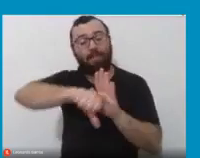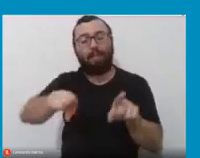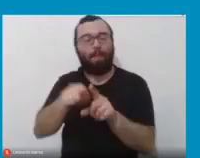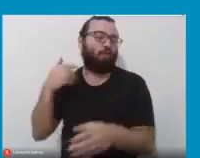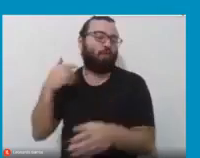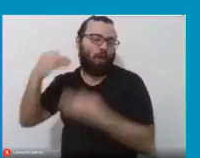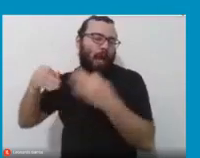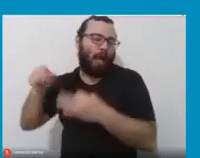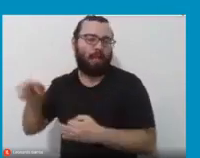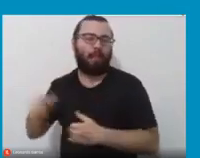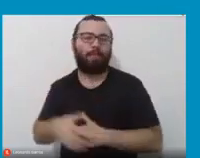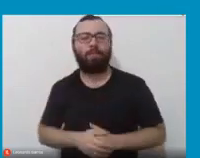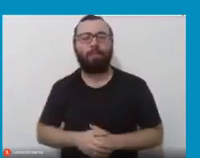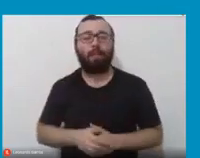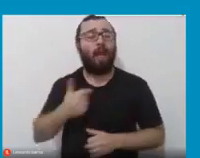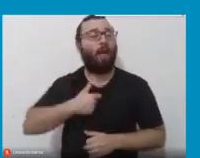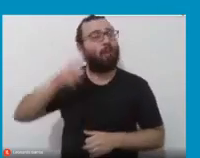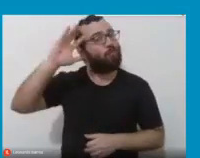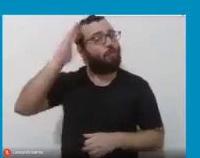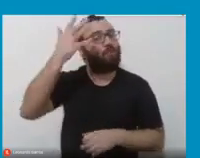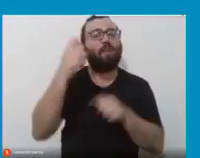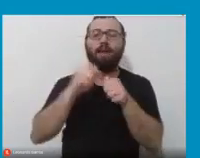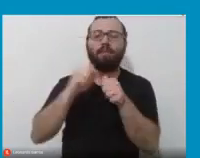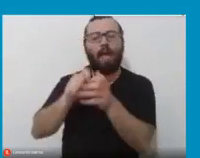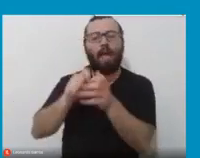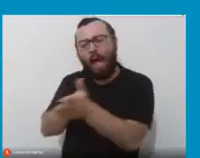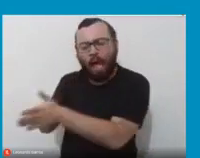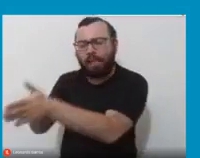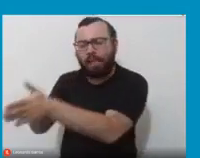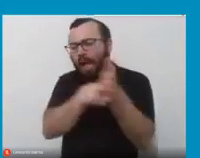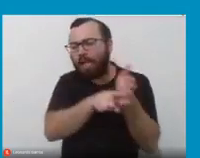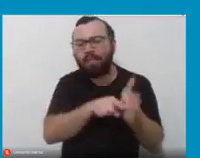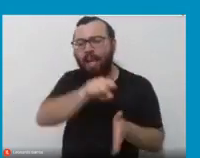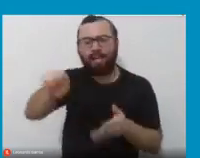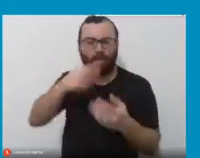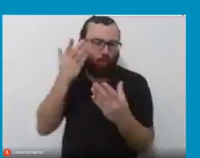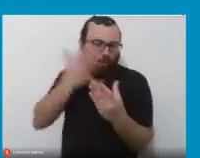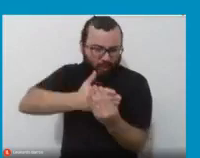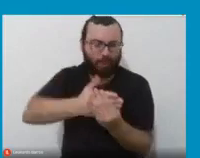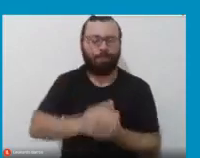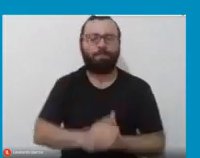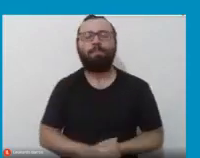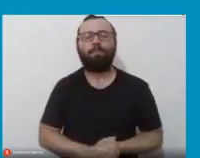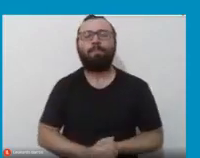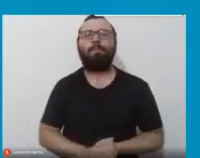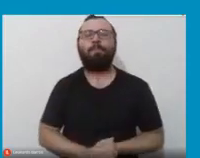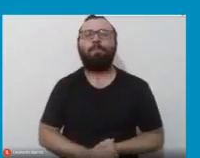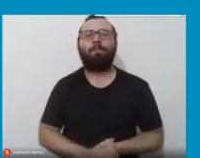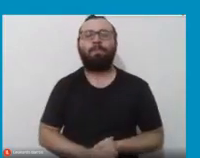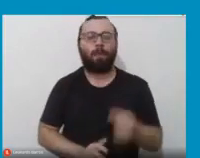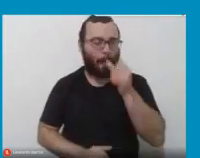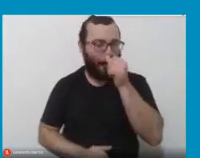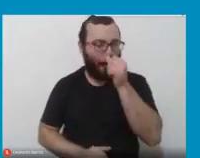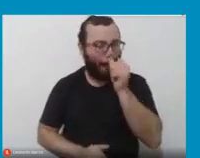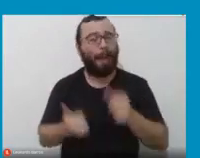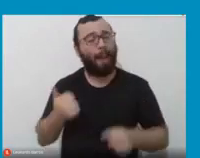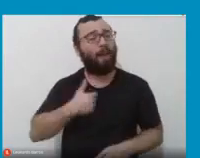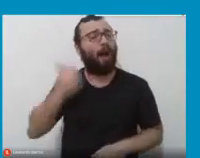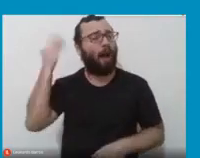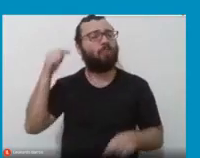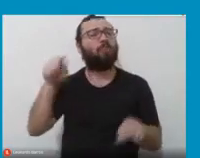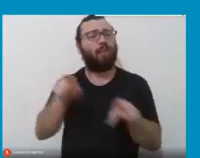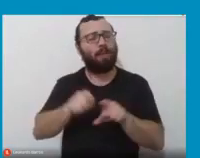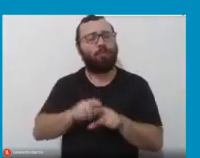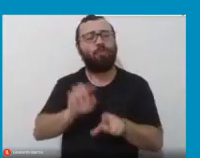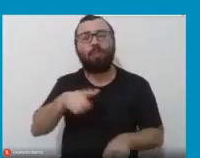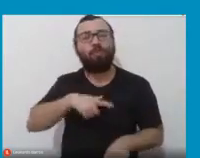Então, eu resolvi fazer uma análise desses processos. Tá? E eu já tinha também um interesse pelas